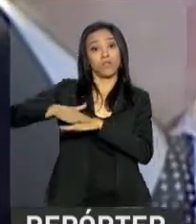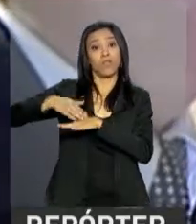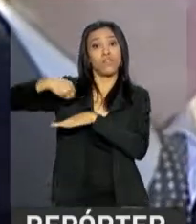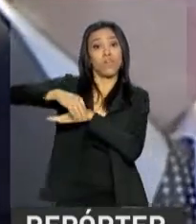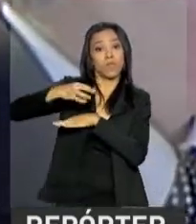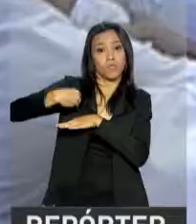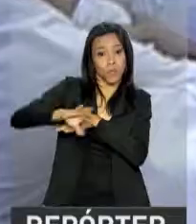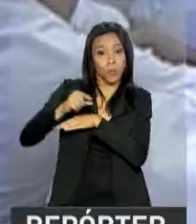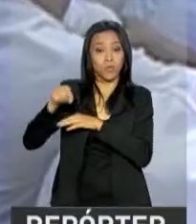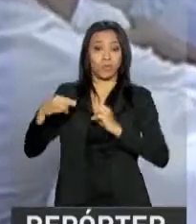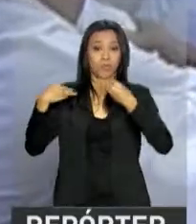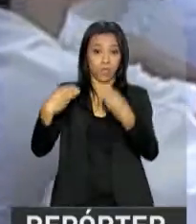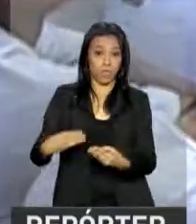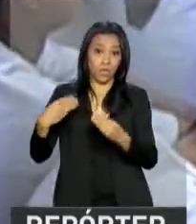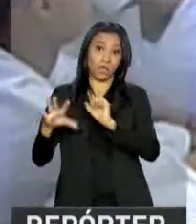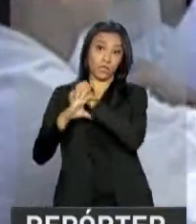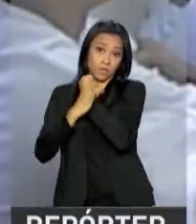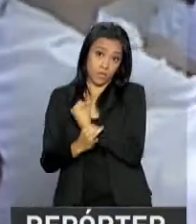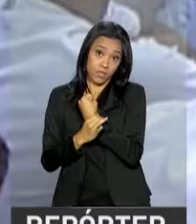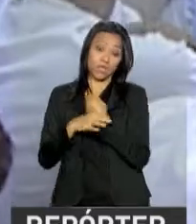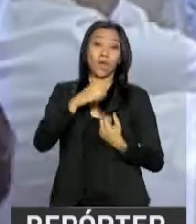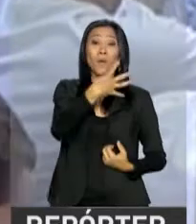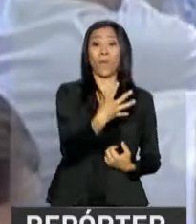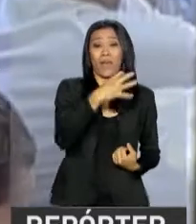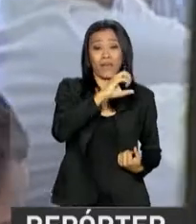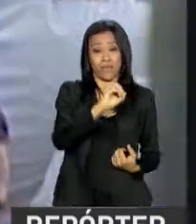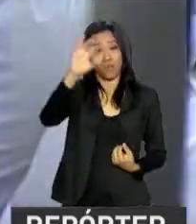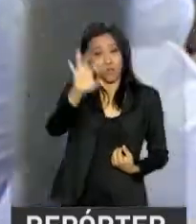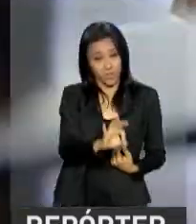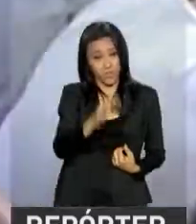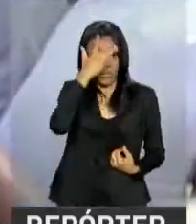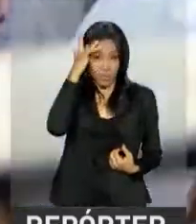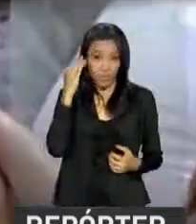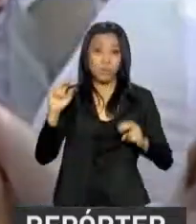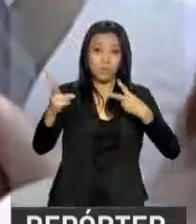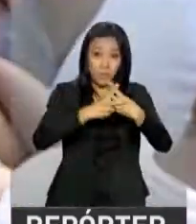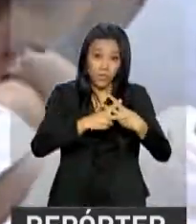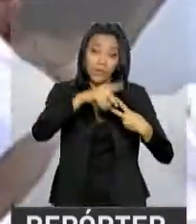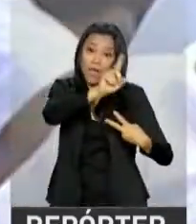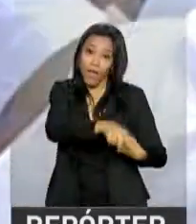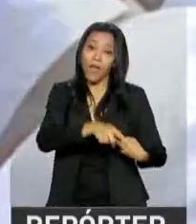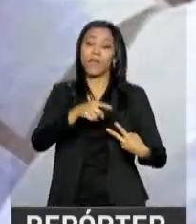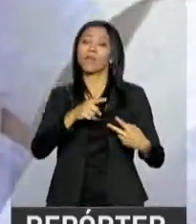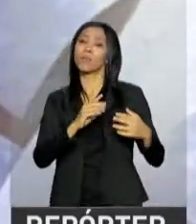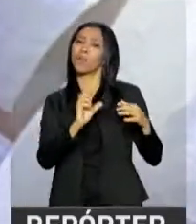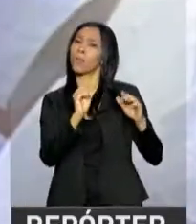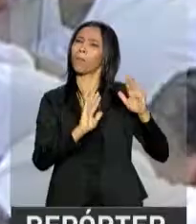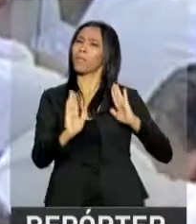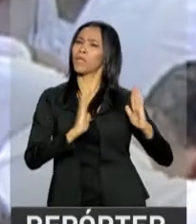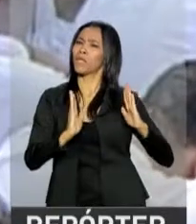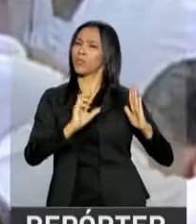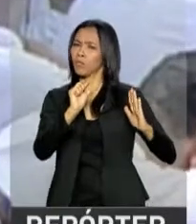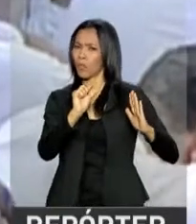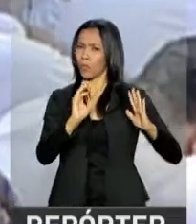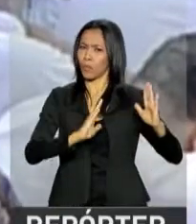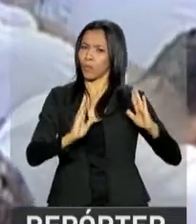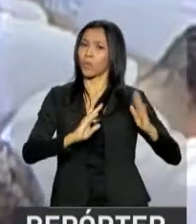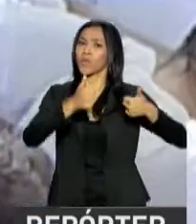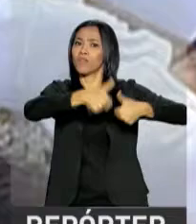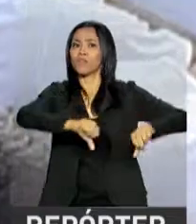da Segurança Pública, 40% da população prisional é formada por presos provisórios que ficam encarcerados